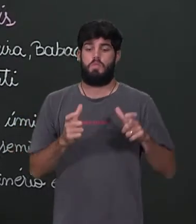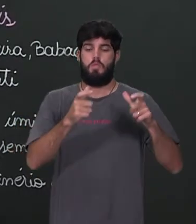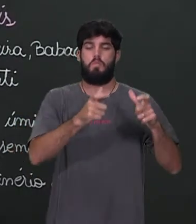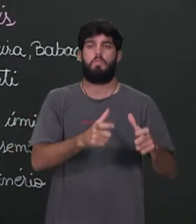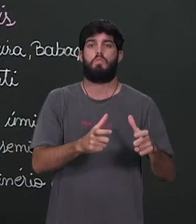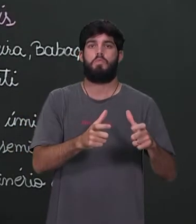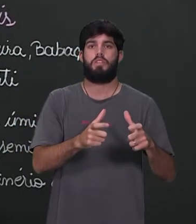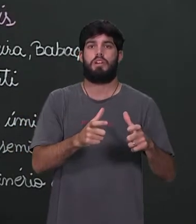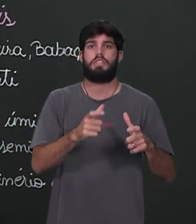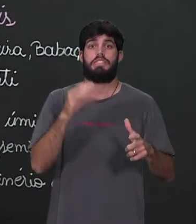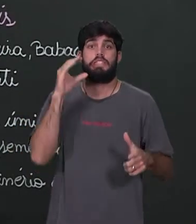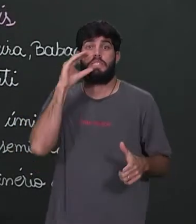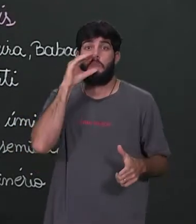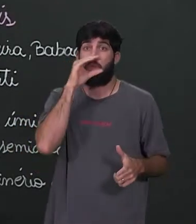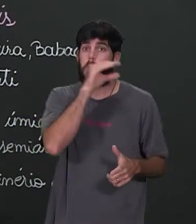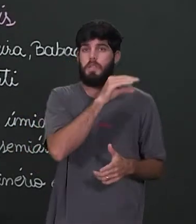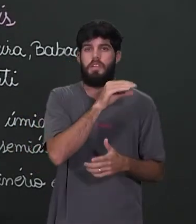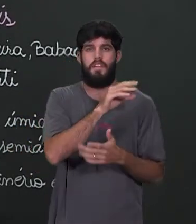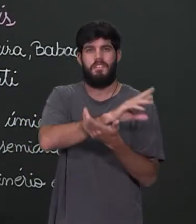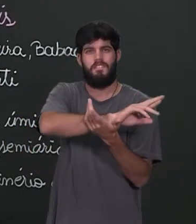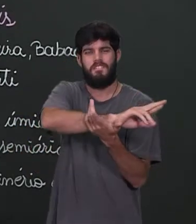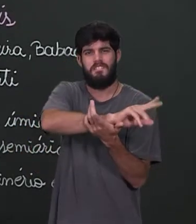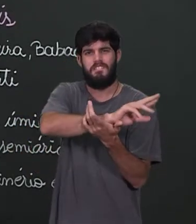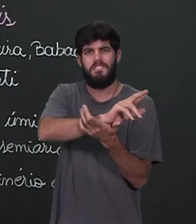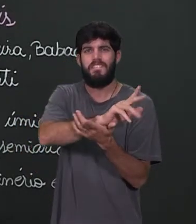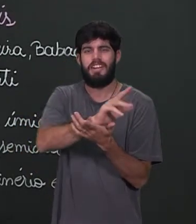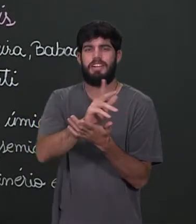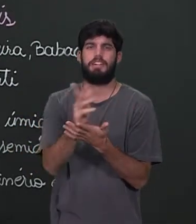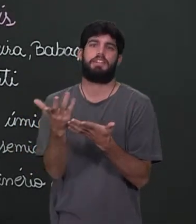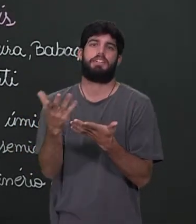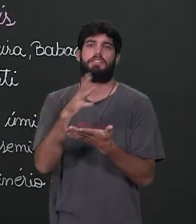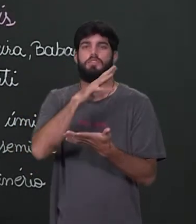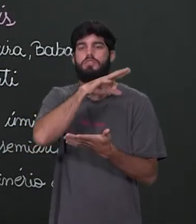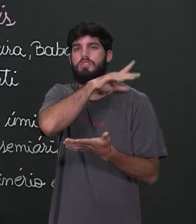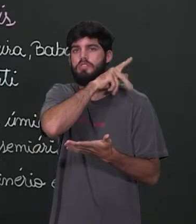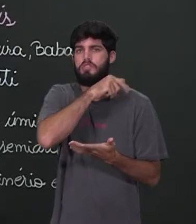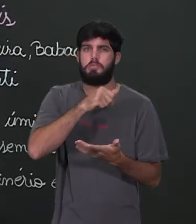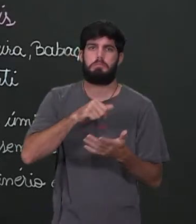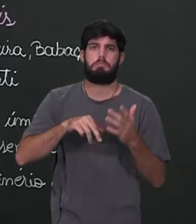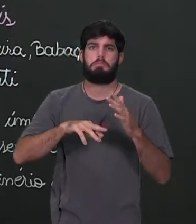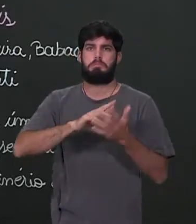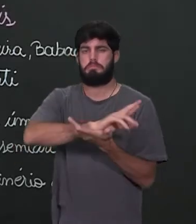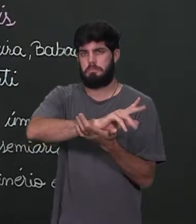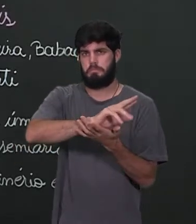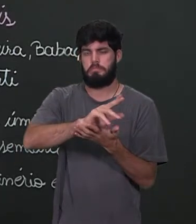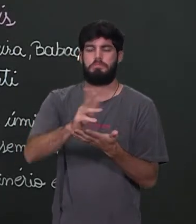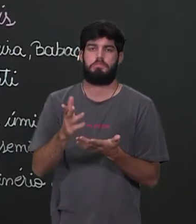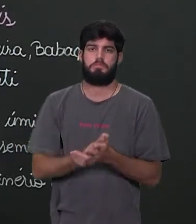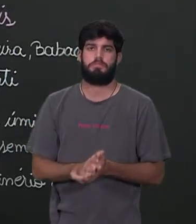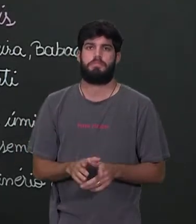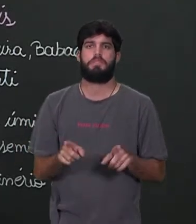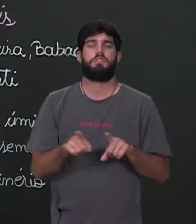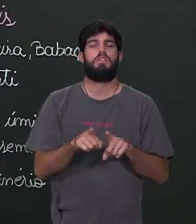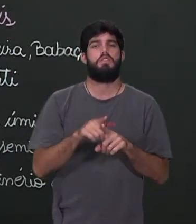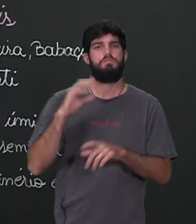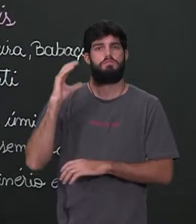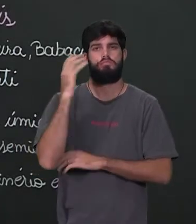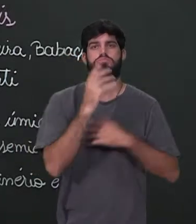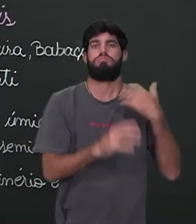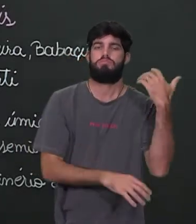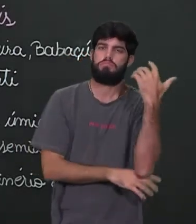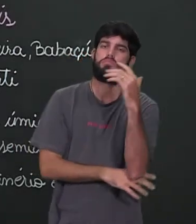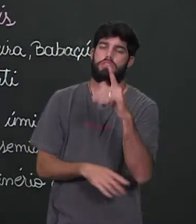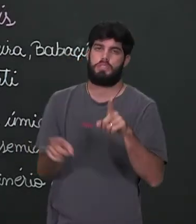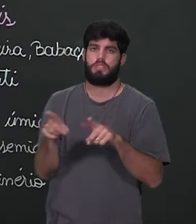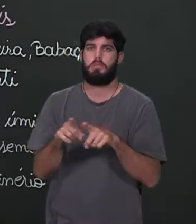para locais que têm muita diversidade de seres vivos, tanto de fauna quanto de flora. Então, apesar de sua perda, a Mata Atlântica